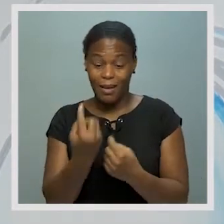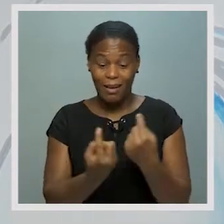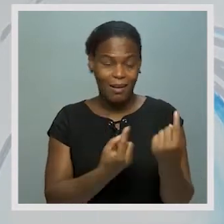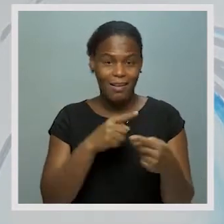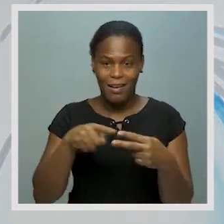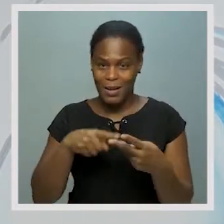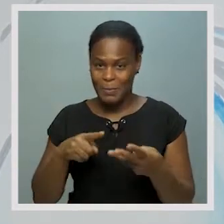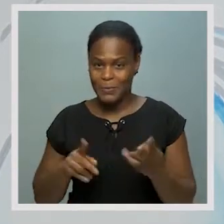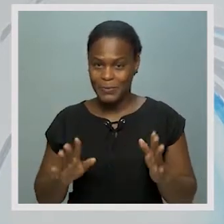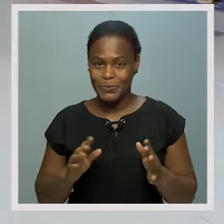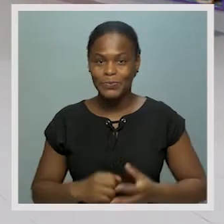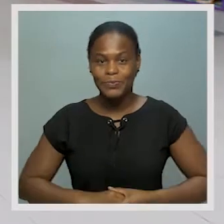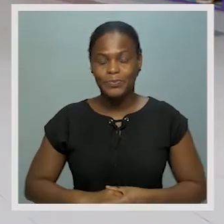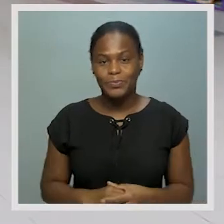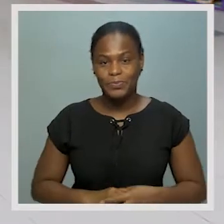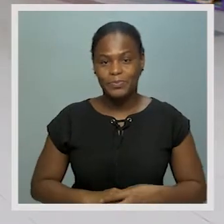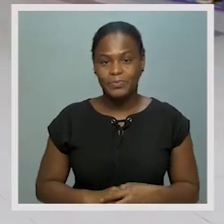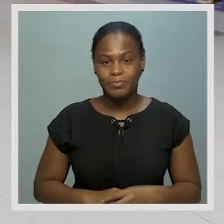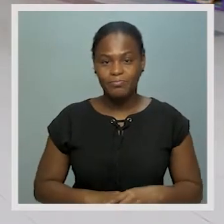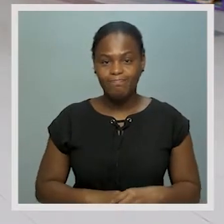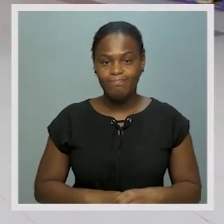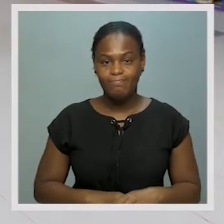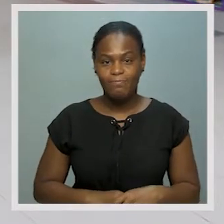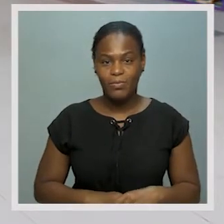de cada elemento.